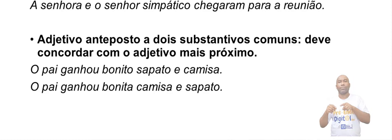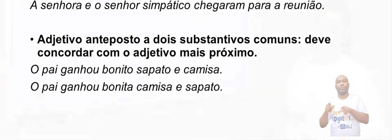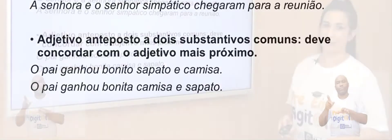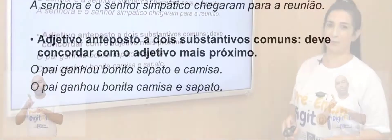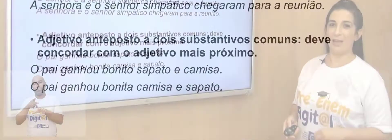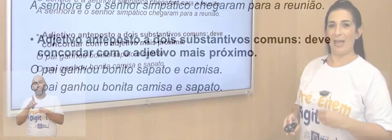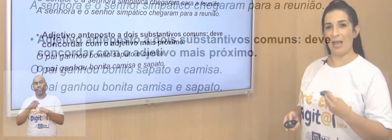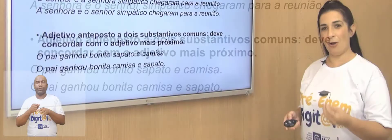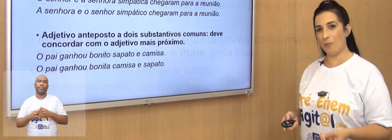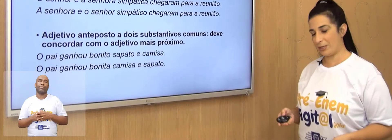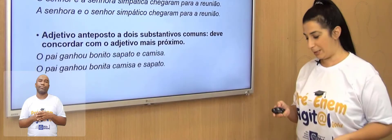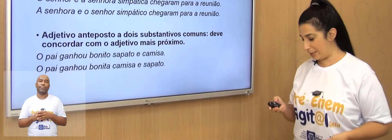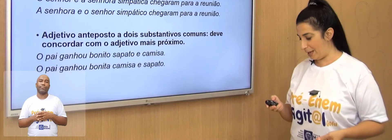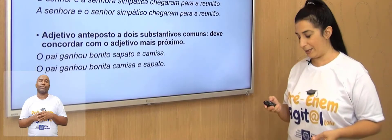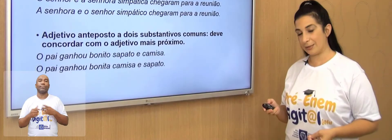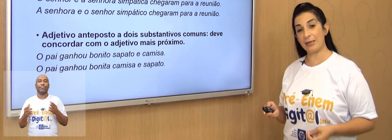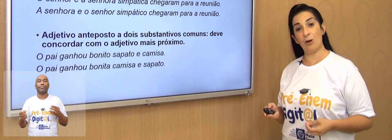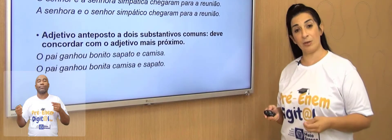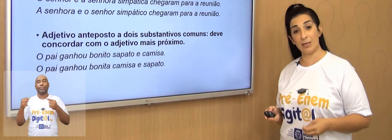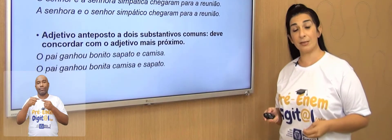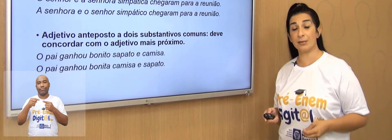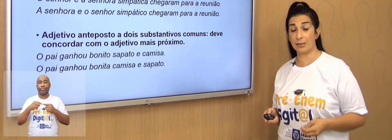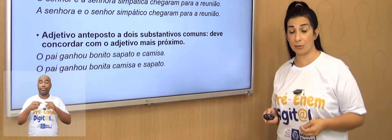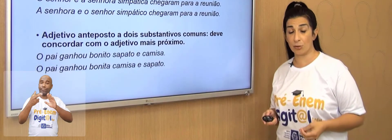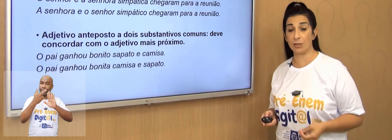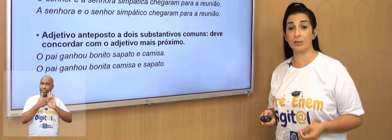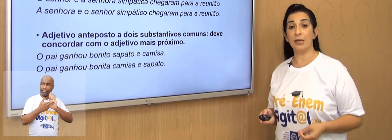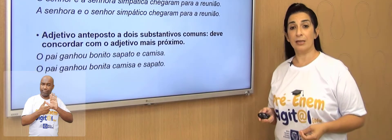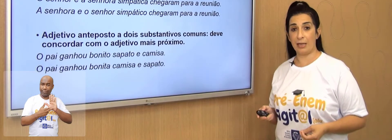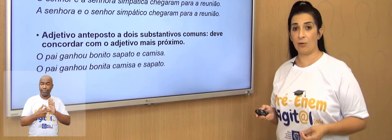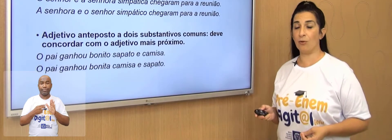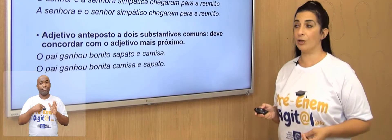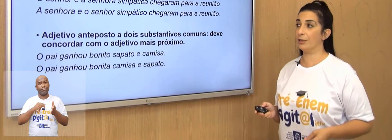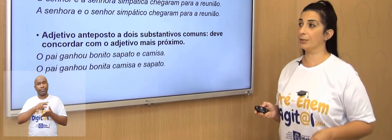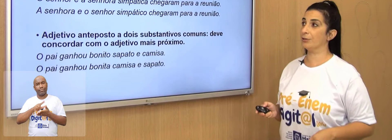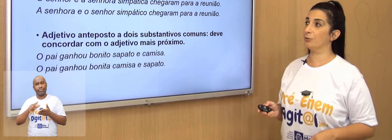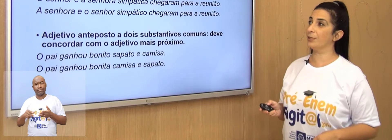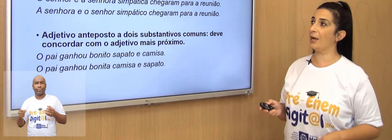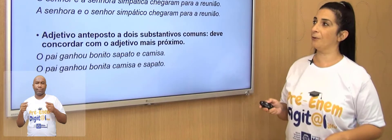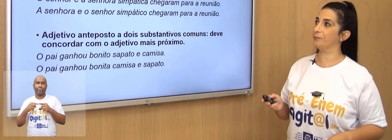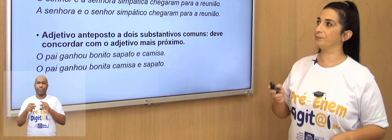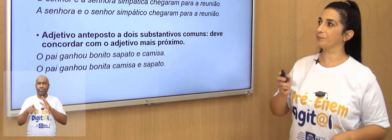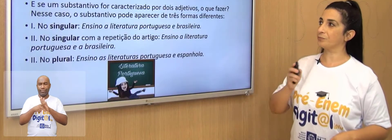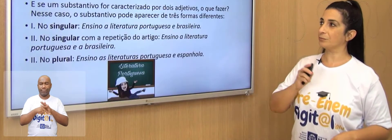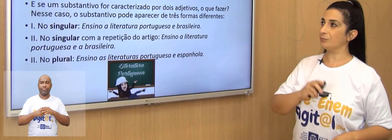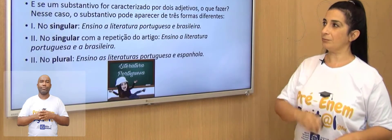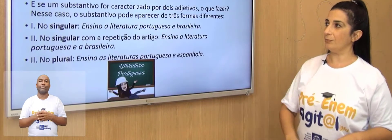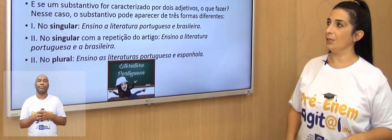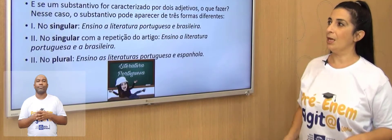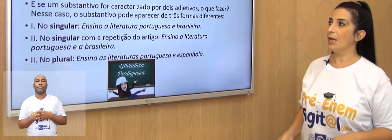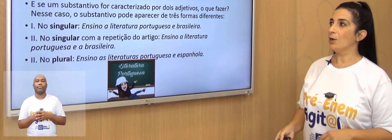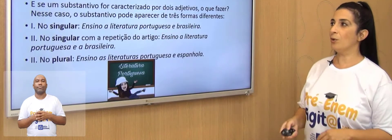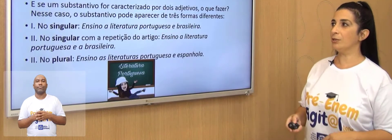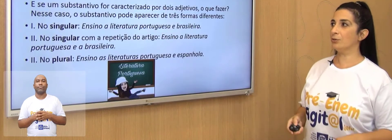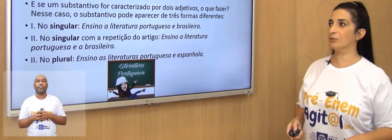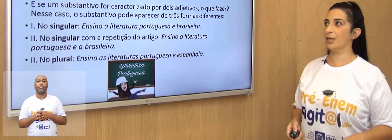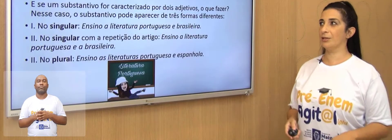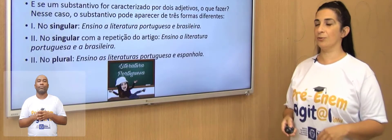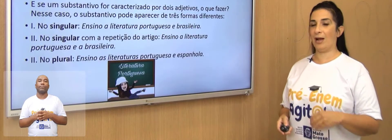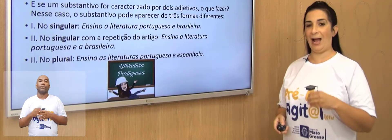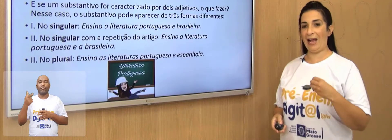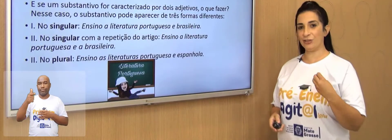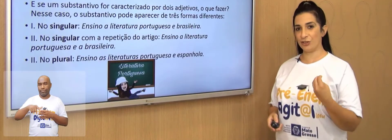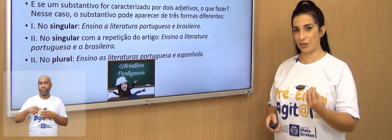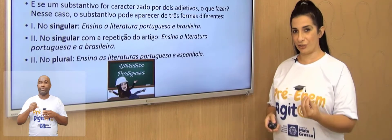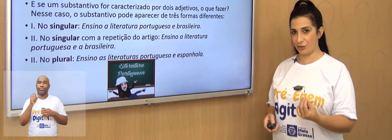que o sapato. É uma das regras, é uma das exceções da concordância nominal. Quando eu